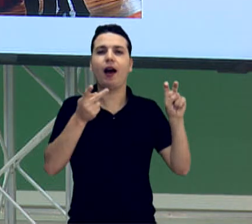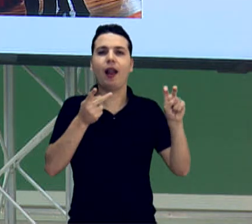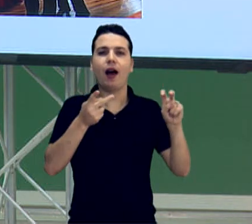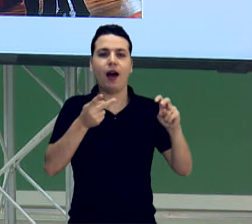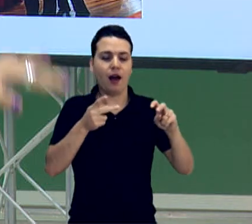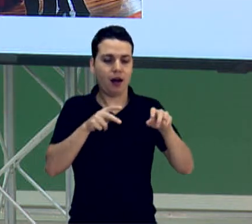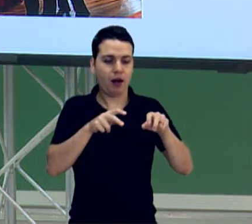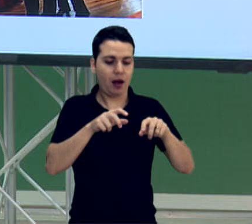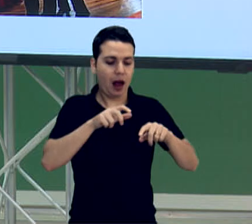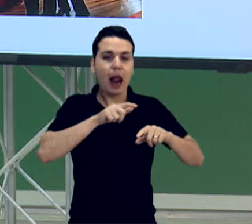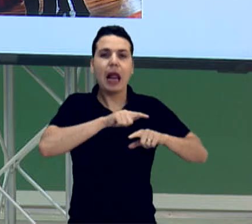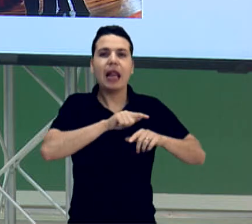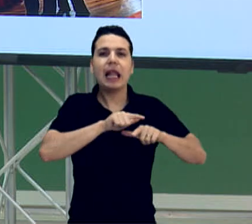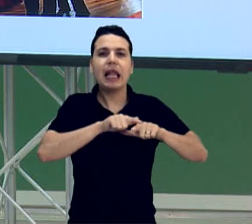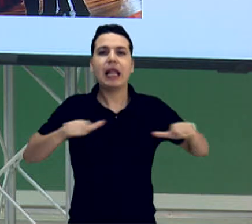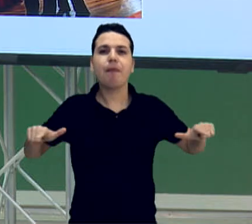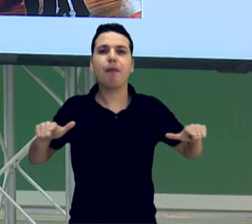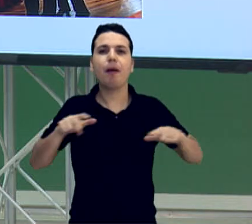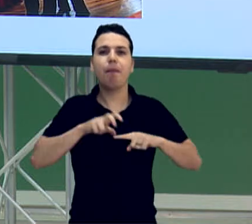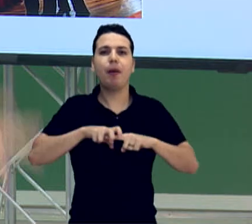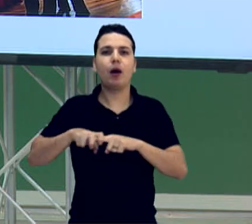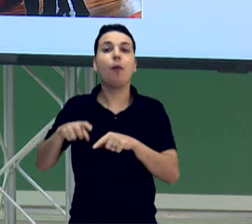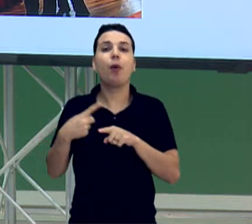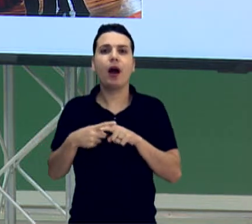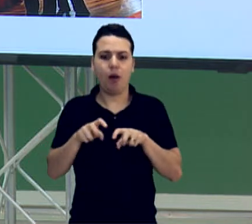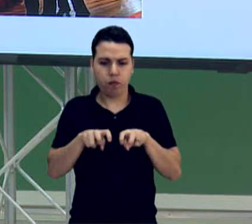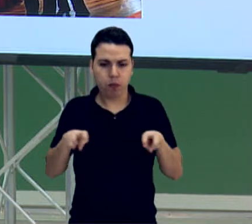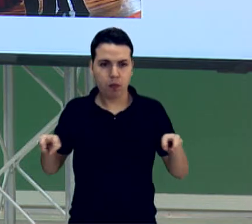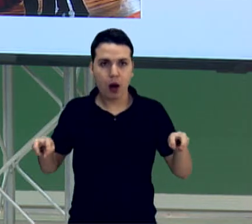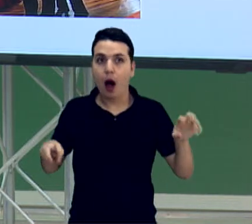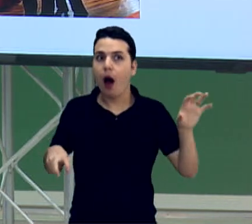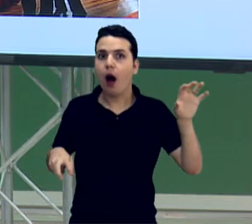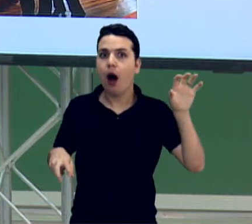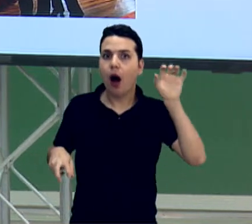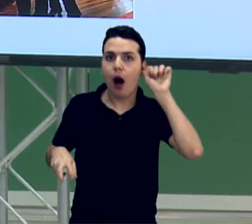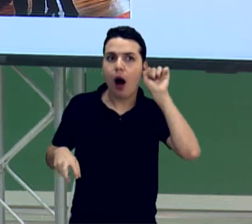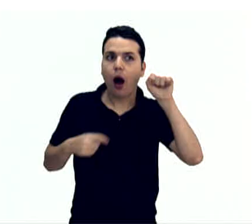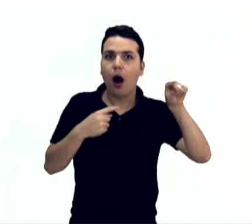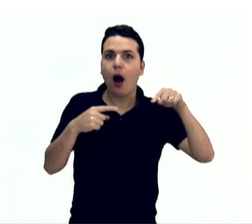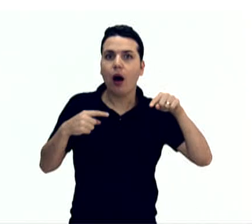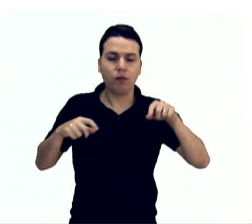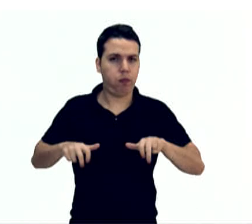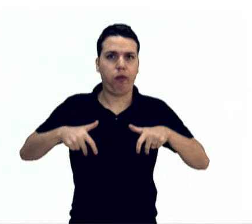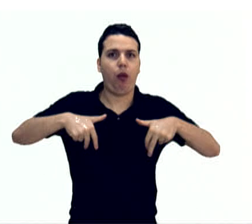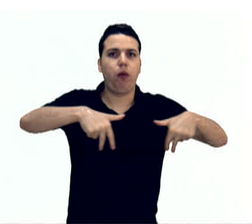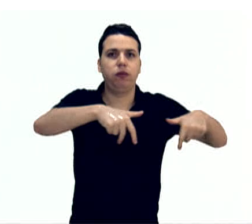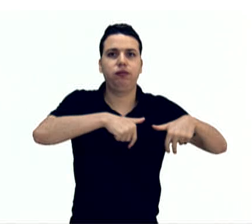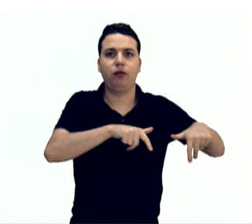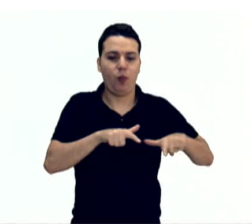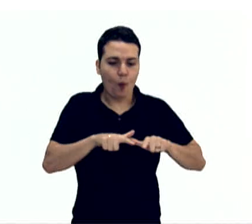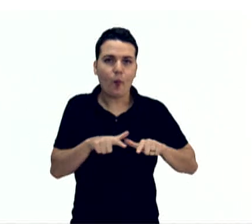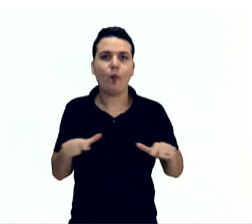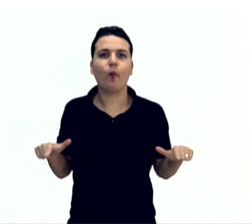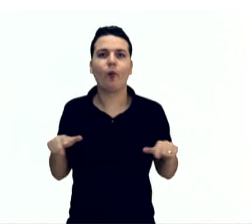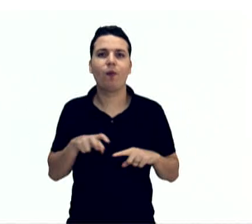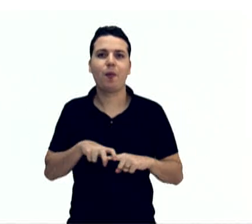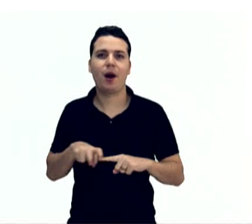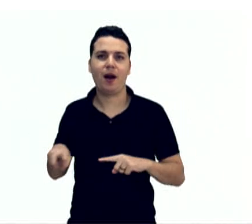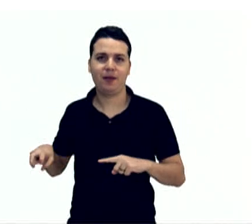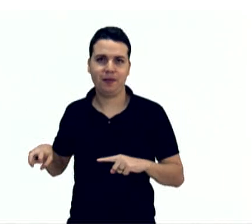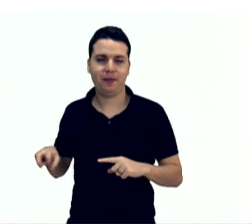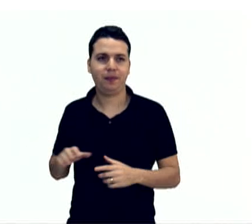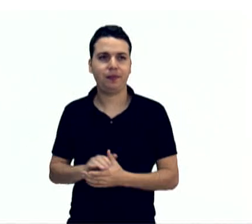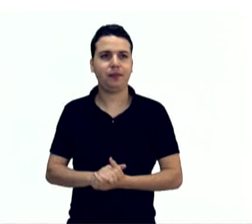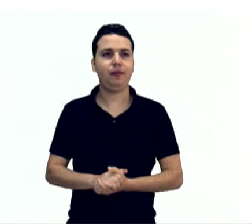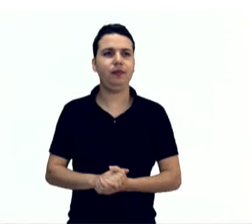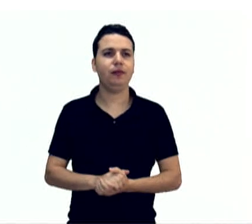quem está sentado levanta, arruma um par e sai dançando. Tendo o andamento mais rápido que a vaneira, como a gente